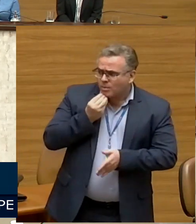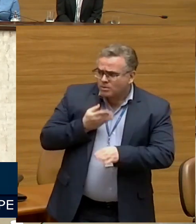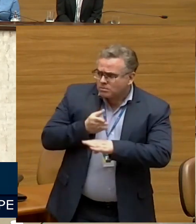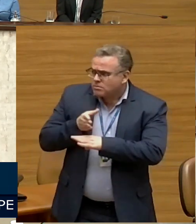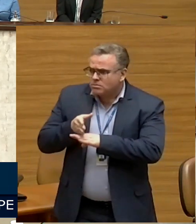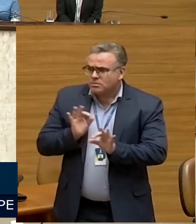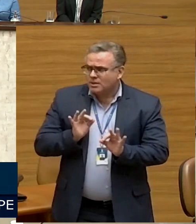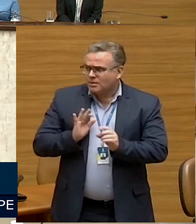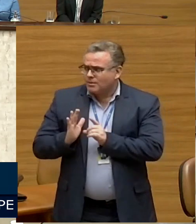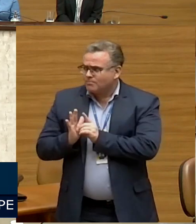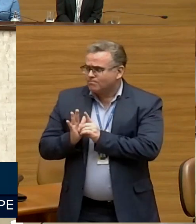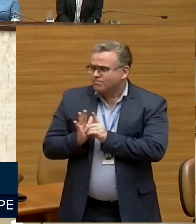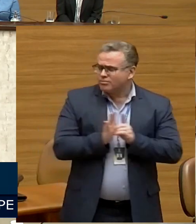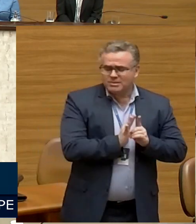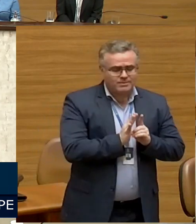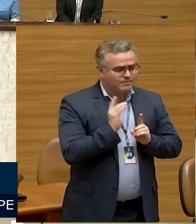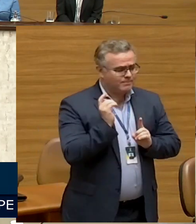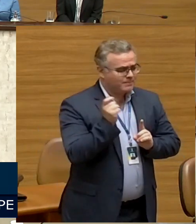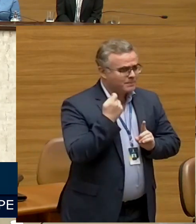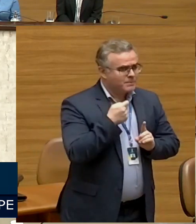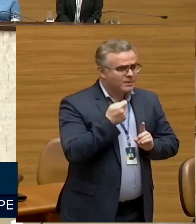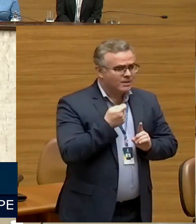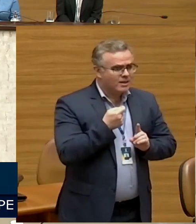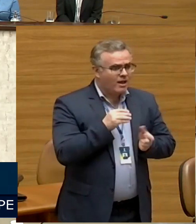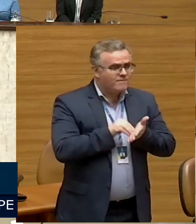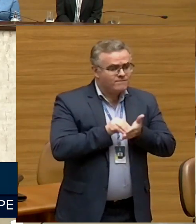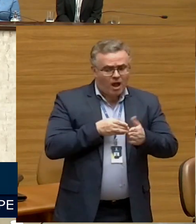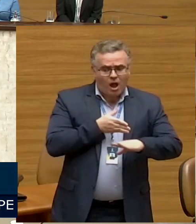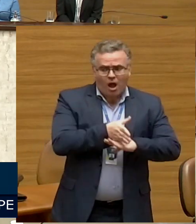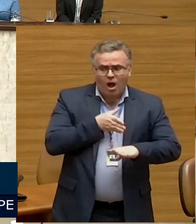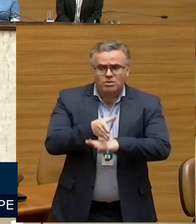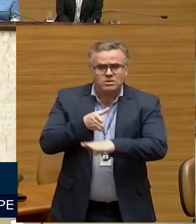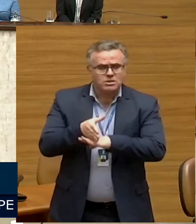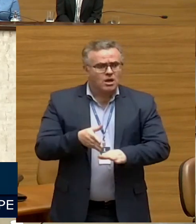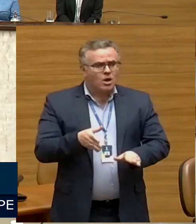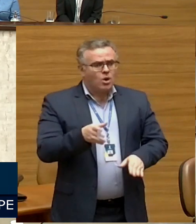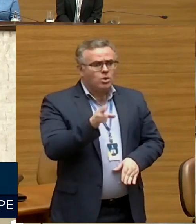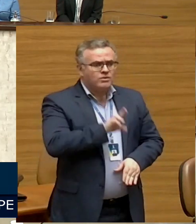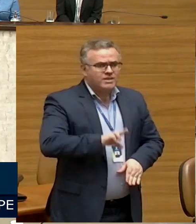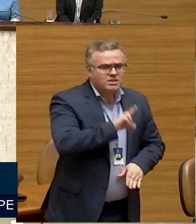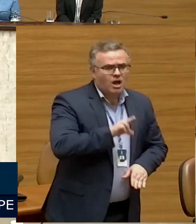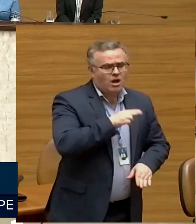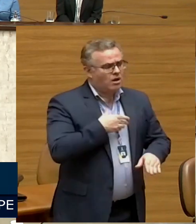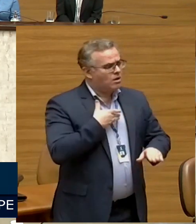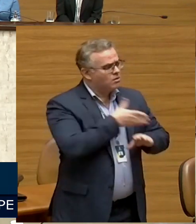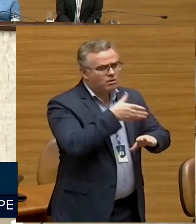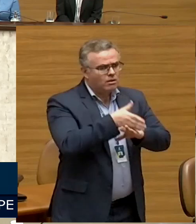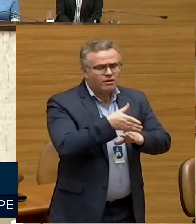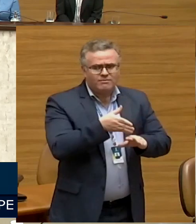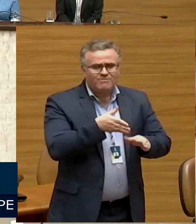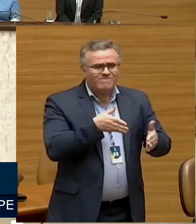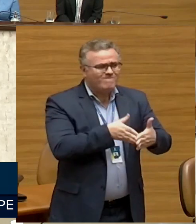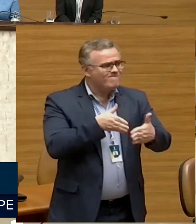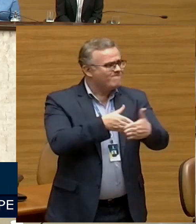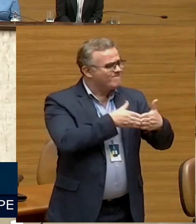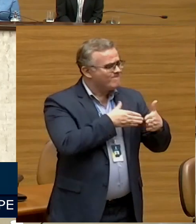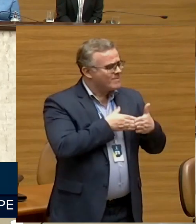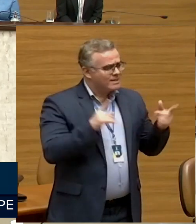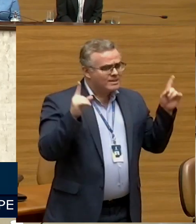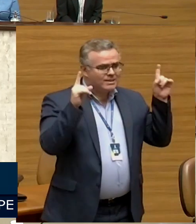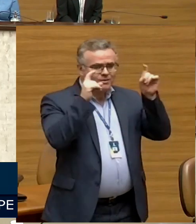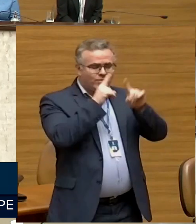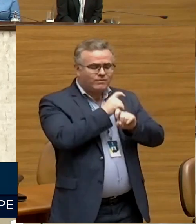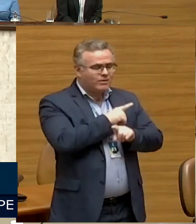de inclusão, né, falta de acesso à universidade. E, né, e o quanto vocês, trazendo